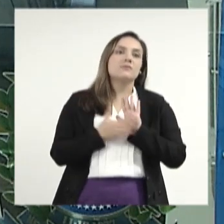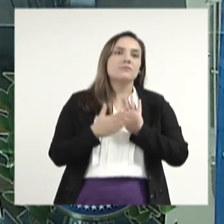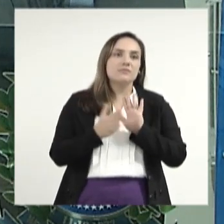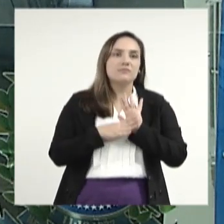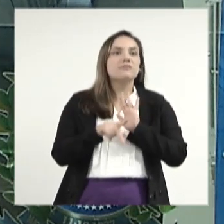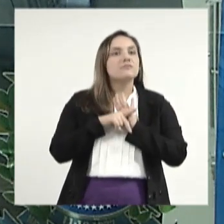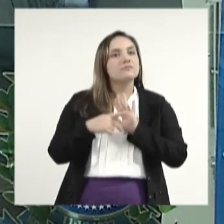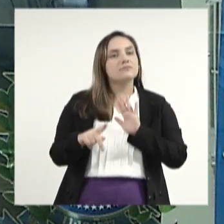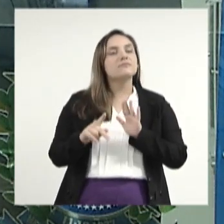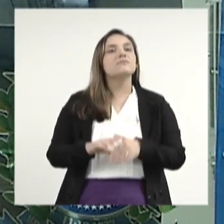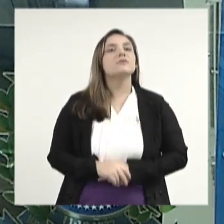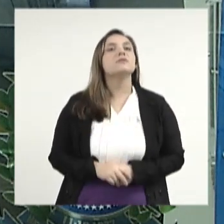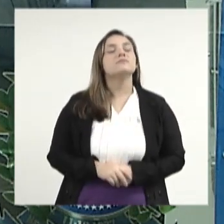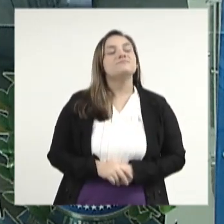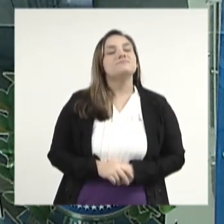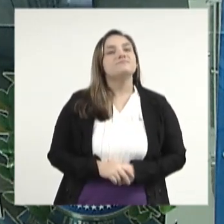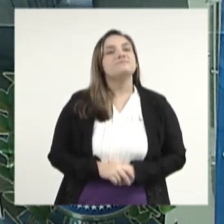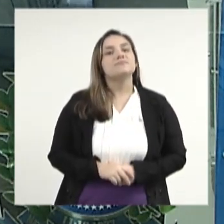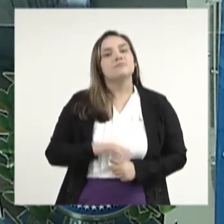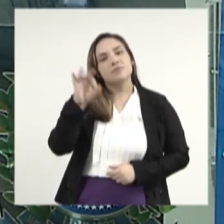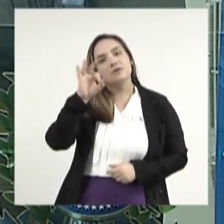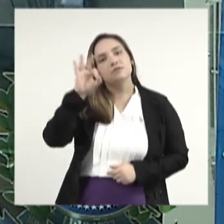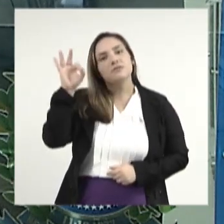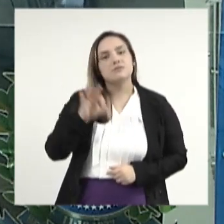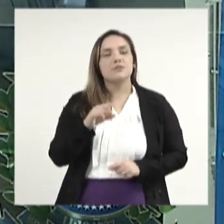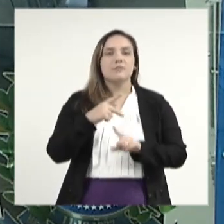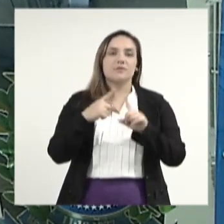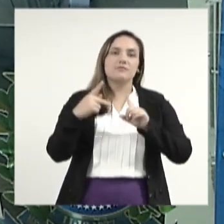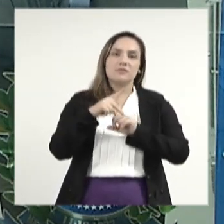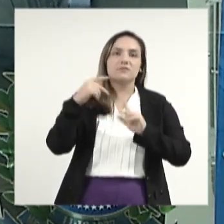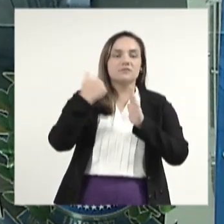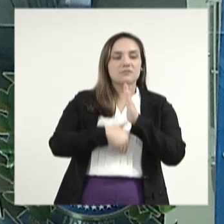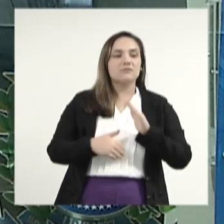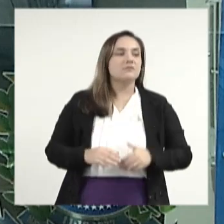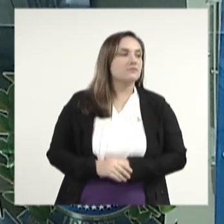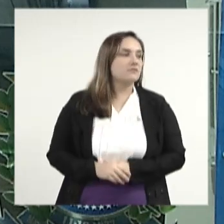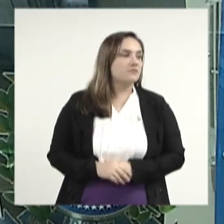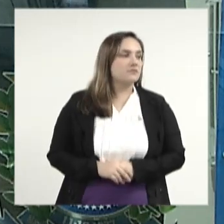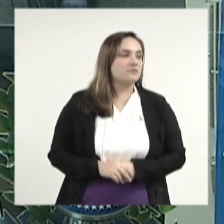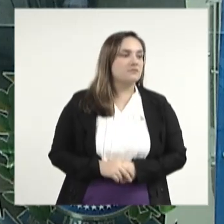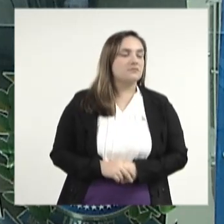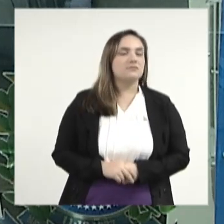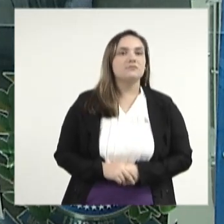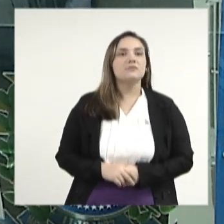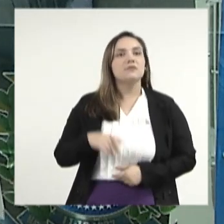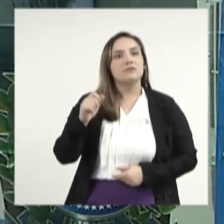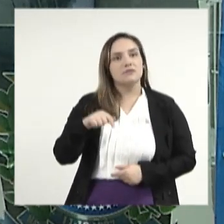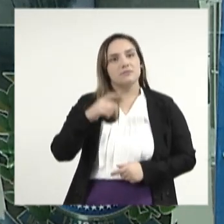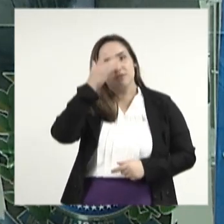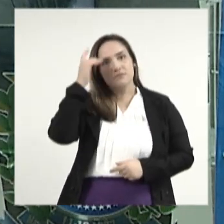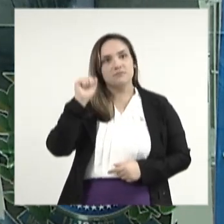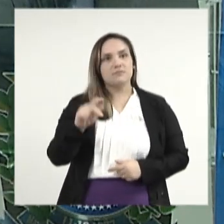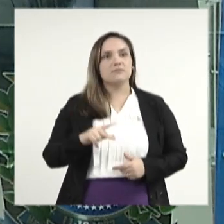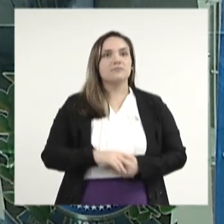com relação à alíquota previdenciária que é cobrada hoje dos servidores já aposentados.